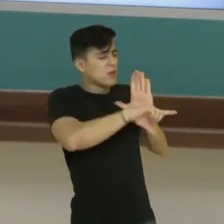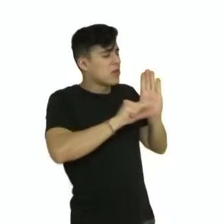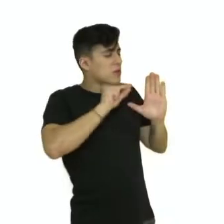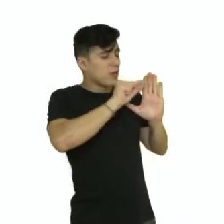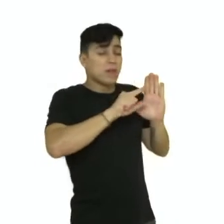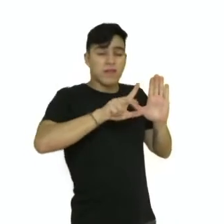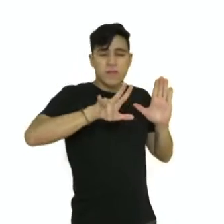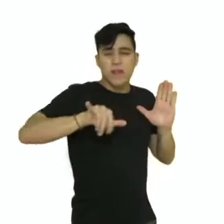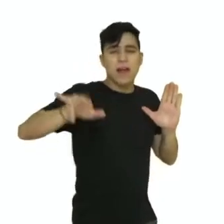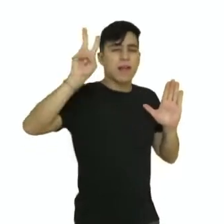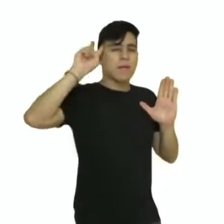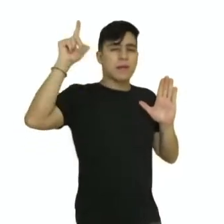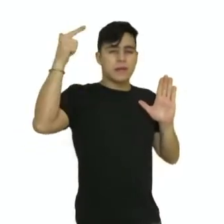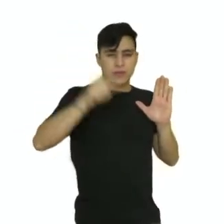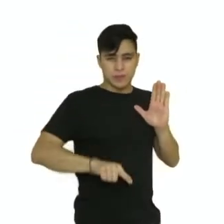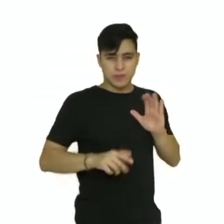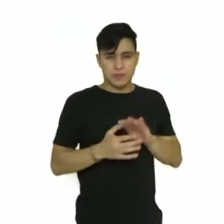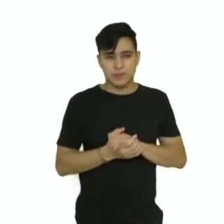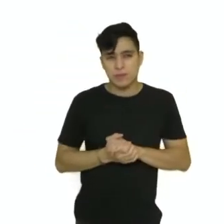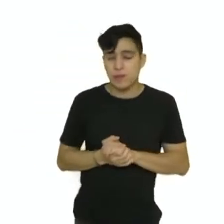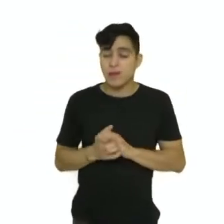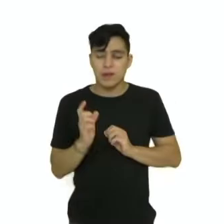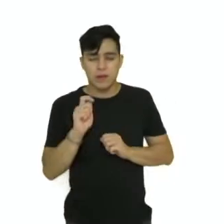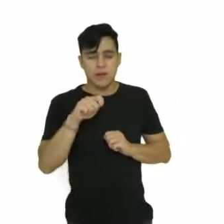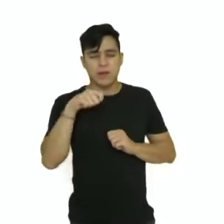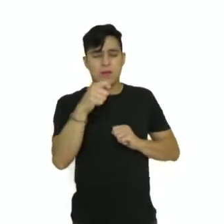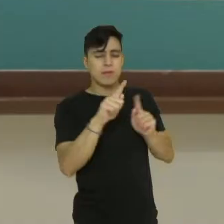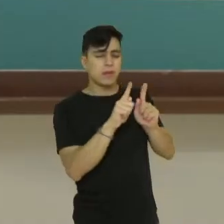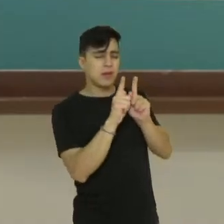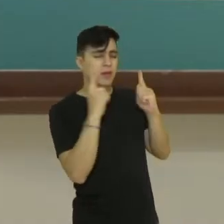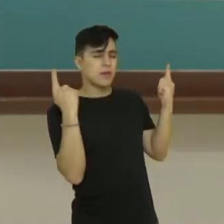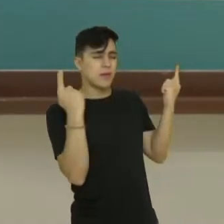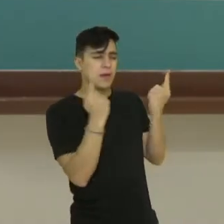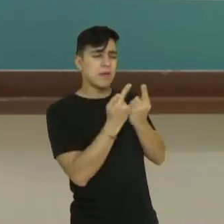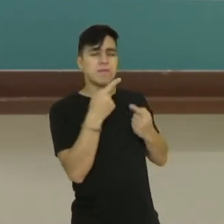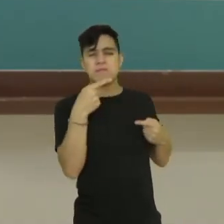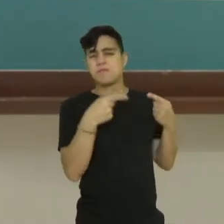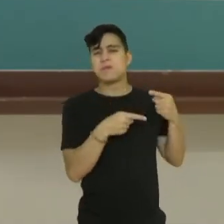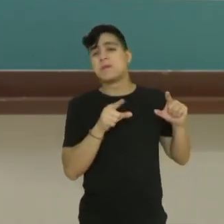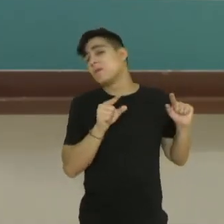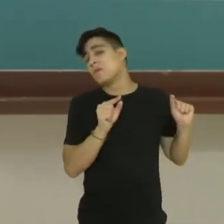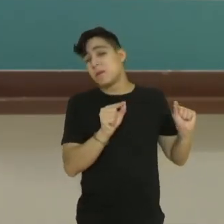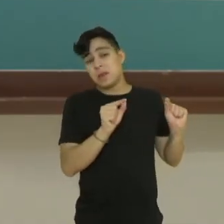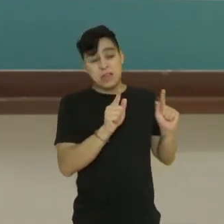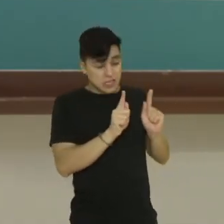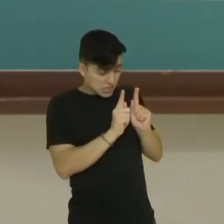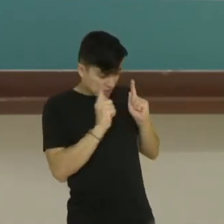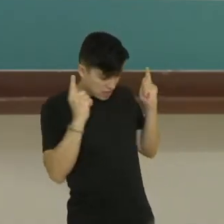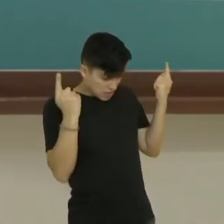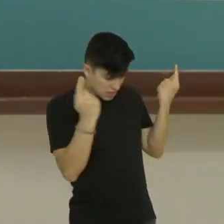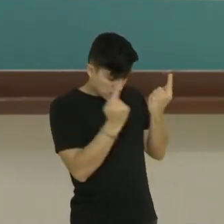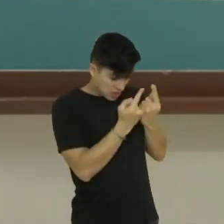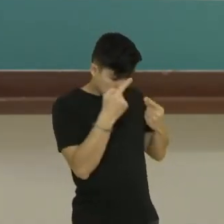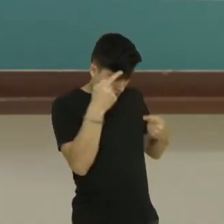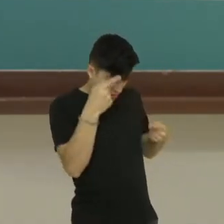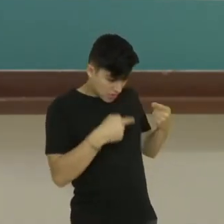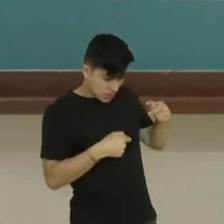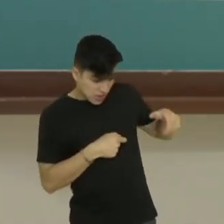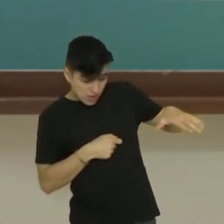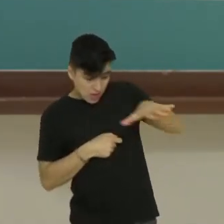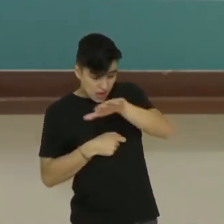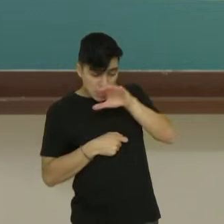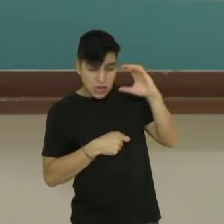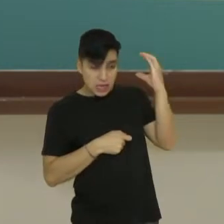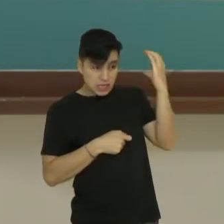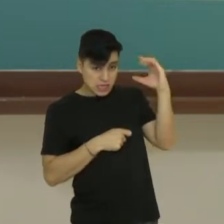né? Primeiro vamos falar sobre a geopolítica. O que é a geopolítica? A geopolítica é o ramo das